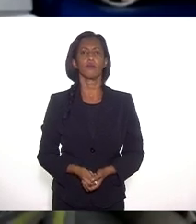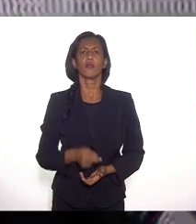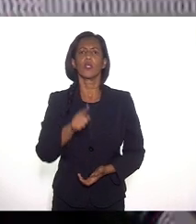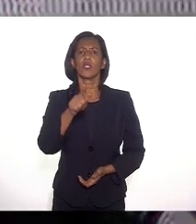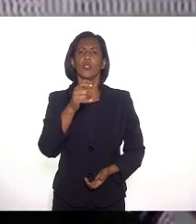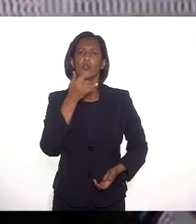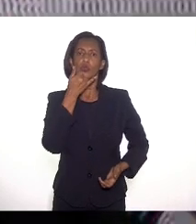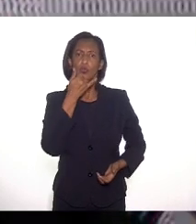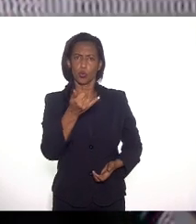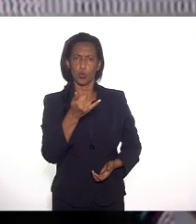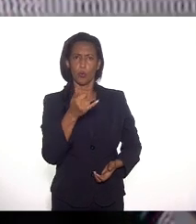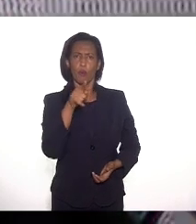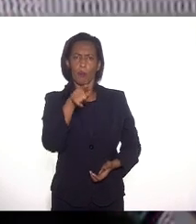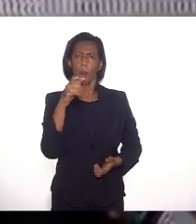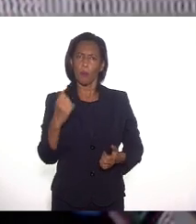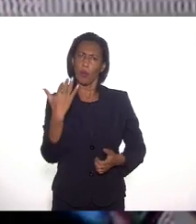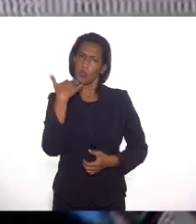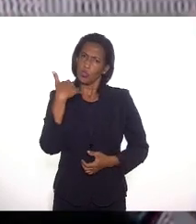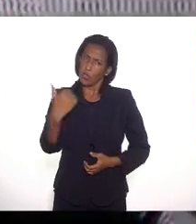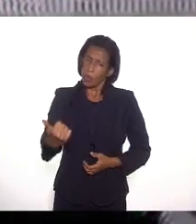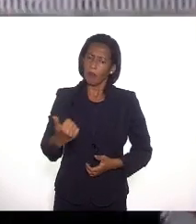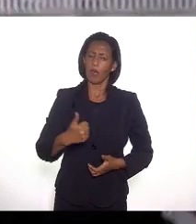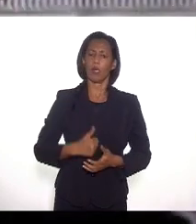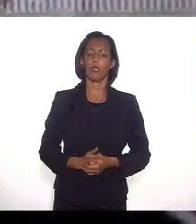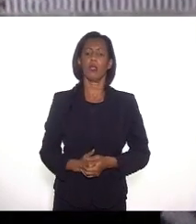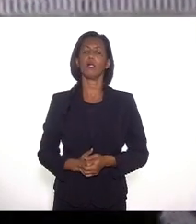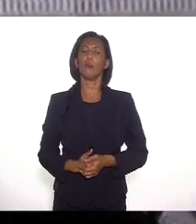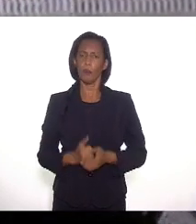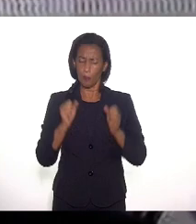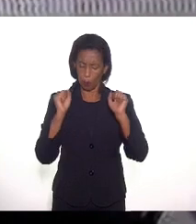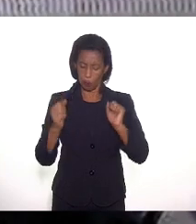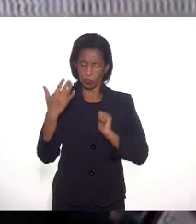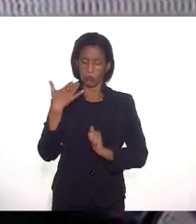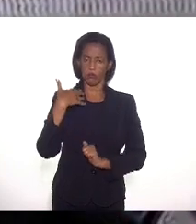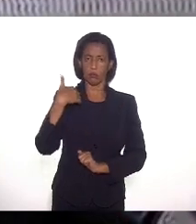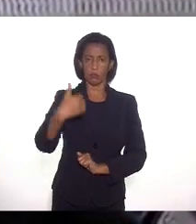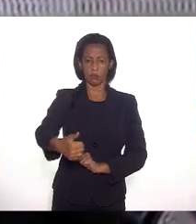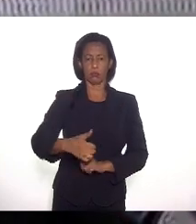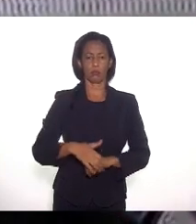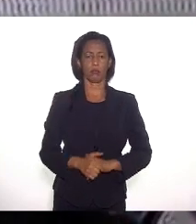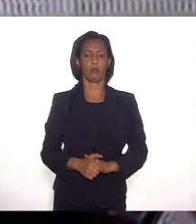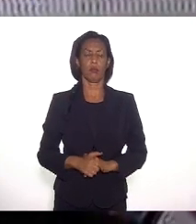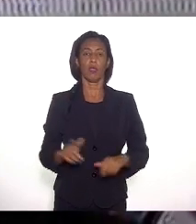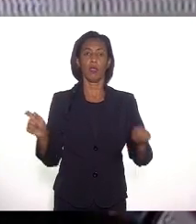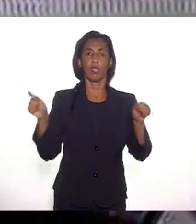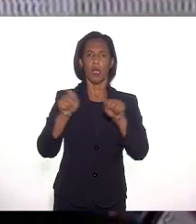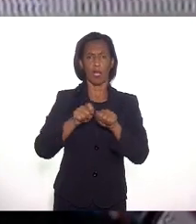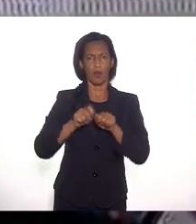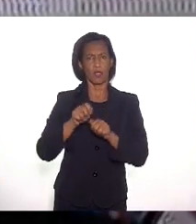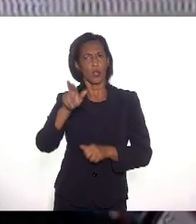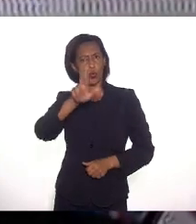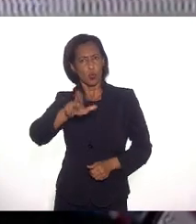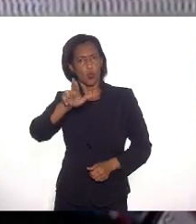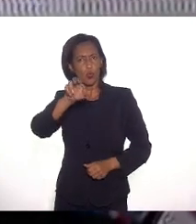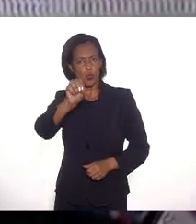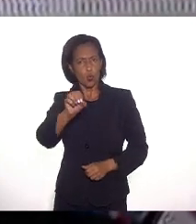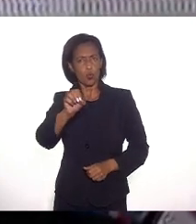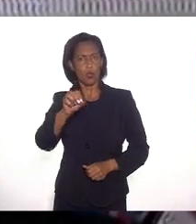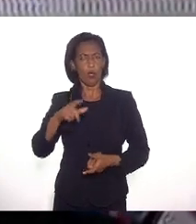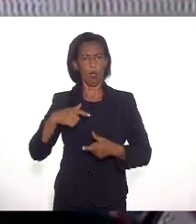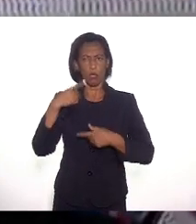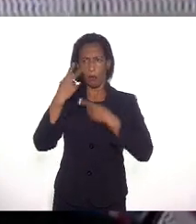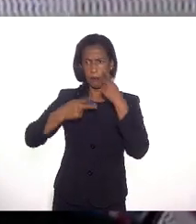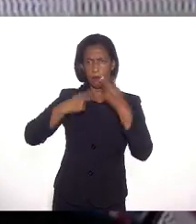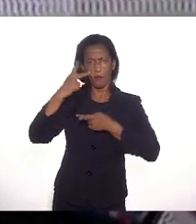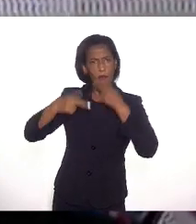Valdec. Eu acho que no momento, Márcio, você pode nos chamar, inclusive, a fazer a utilização da palavra, né?